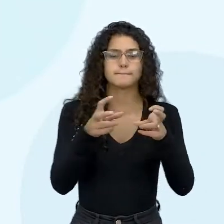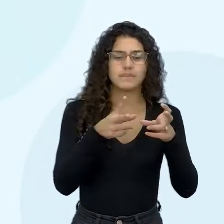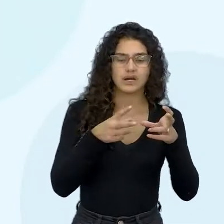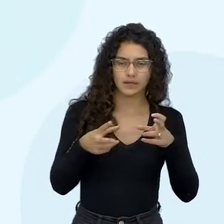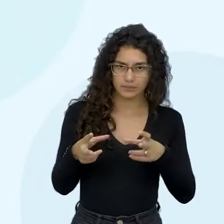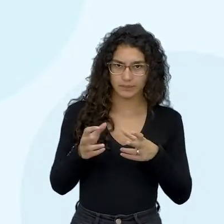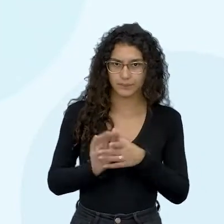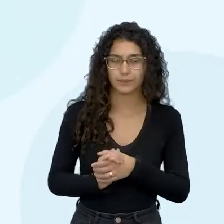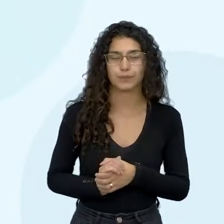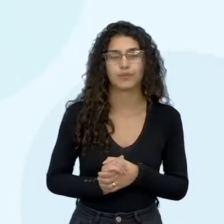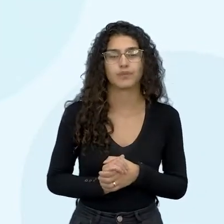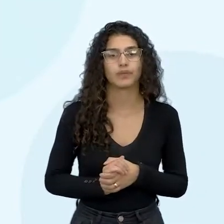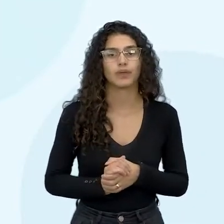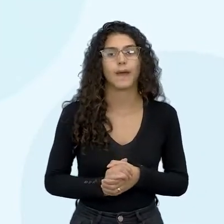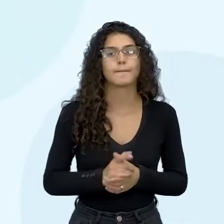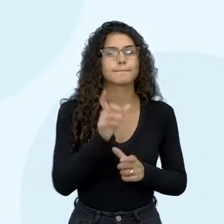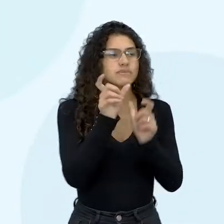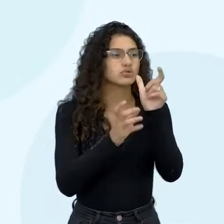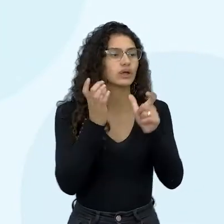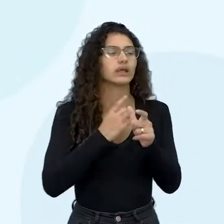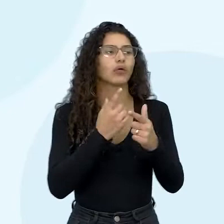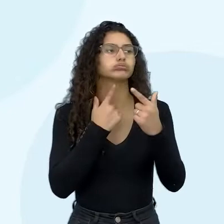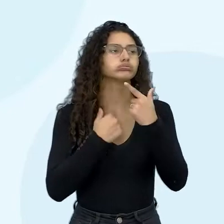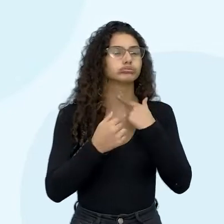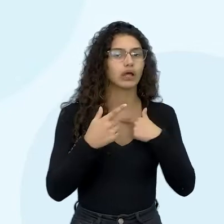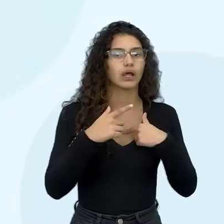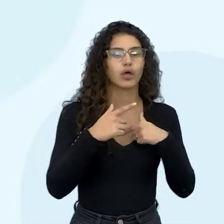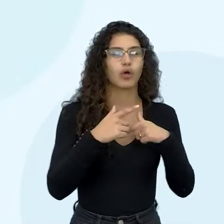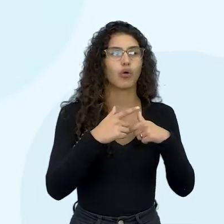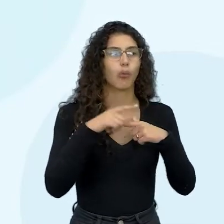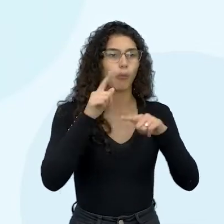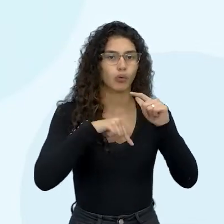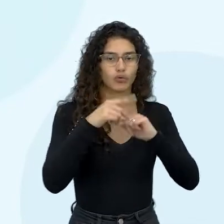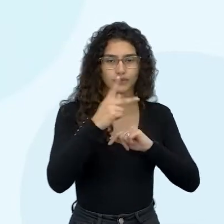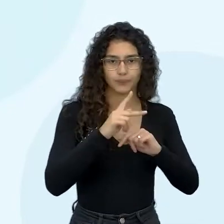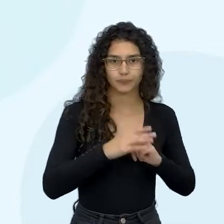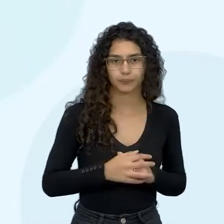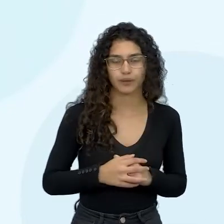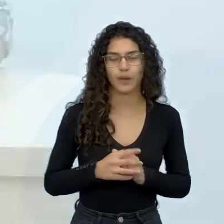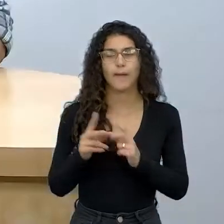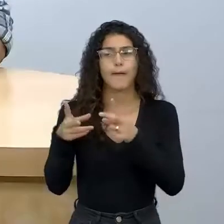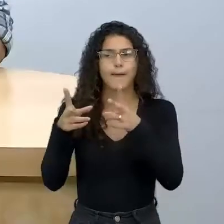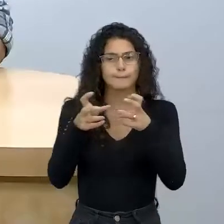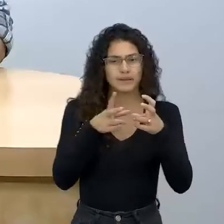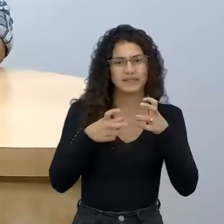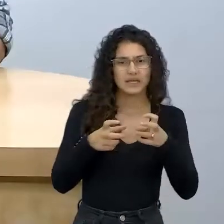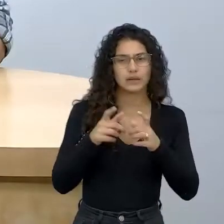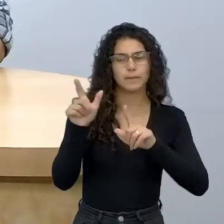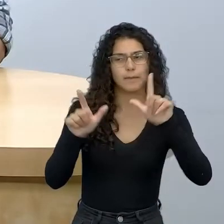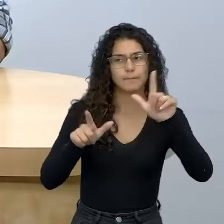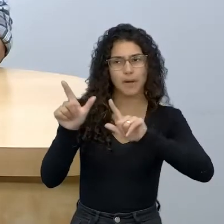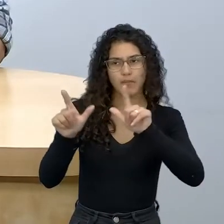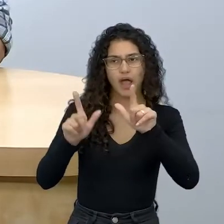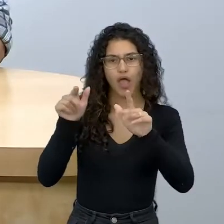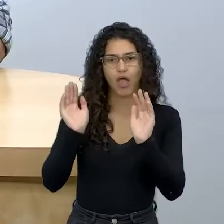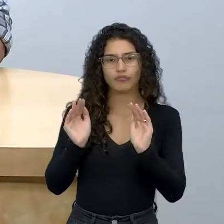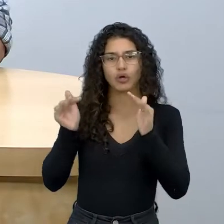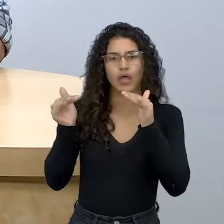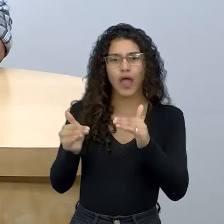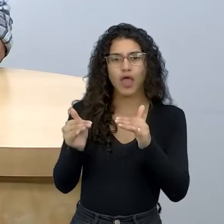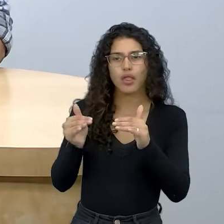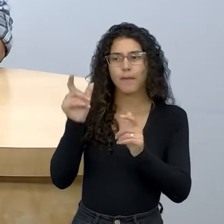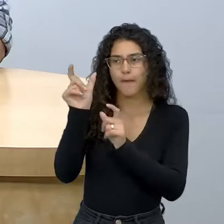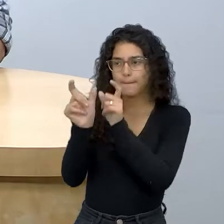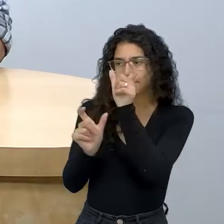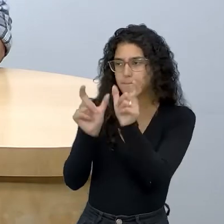né? Você pode reparar que muitas propagandas, eles são direcionadas a um público específico,